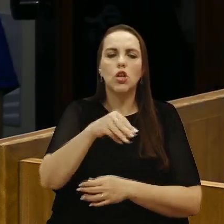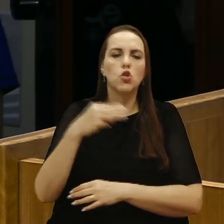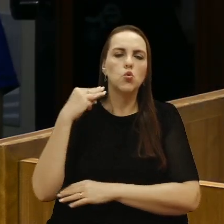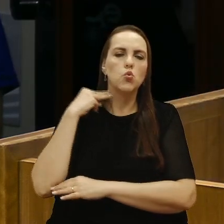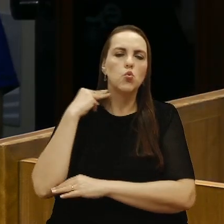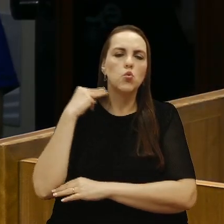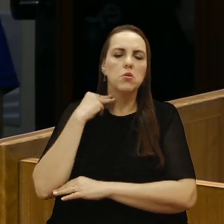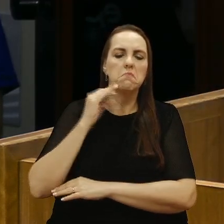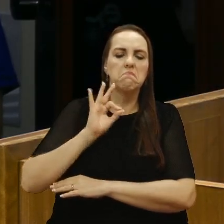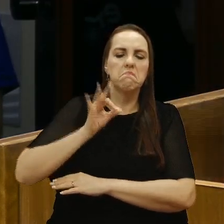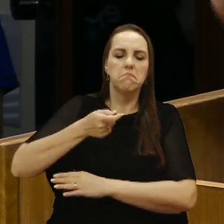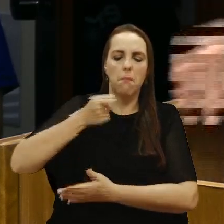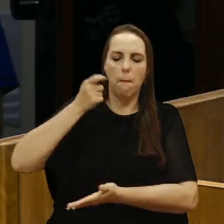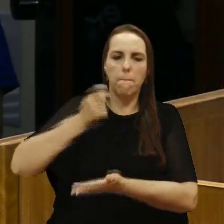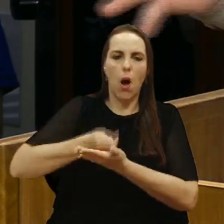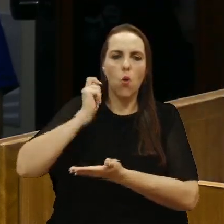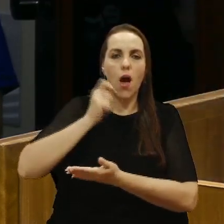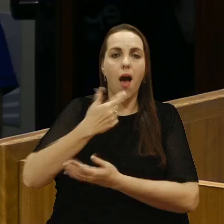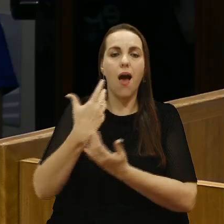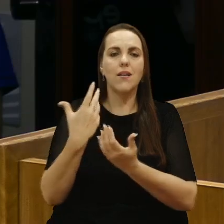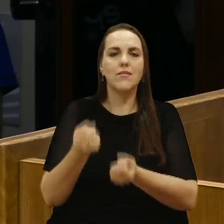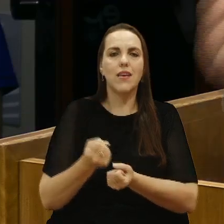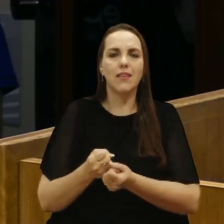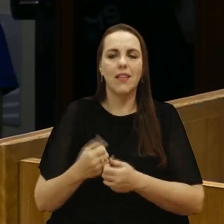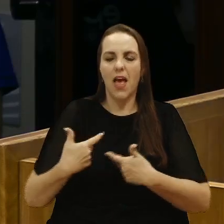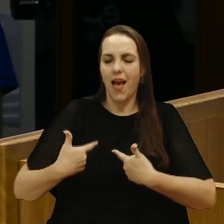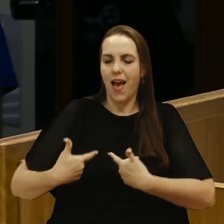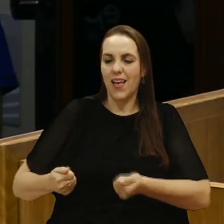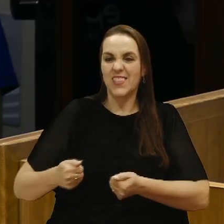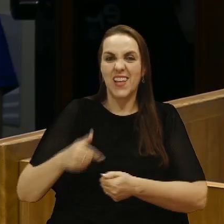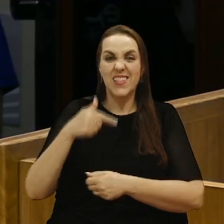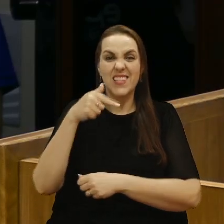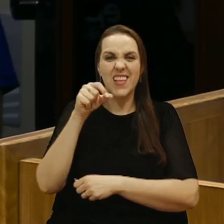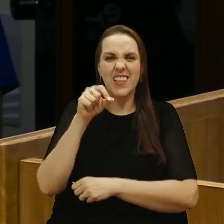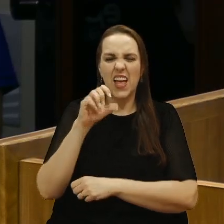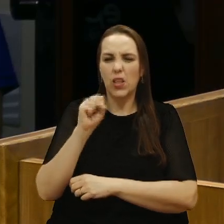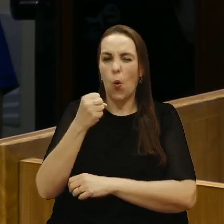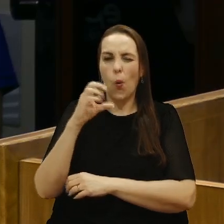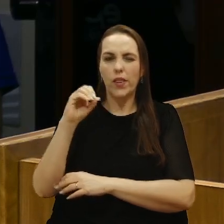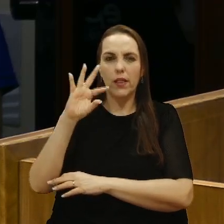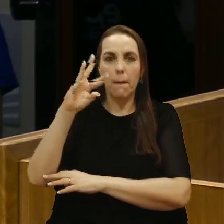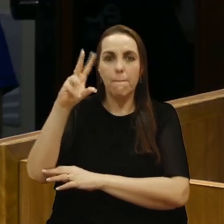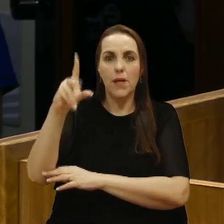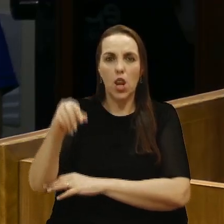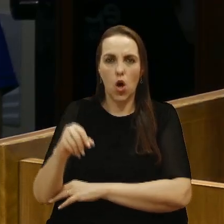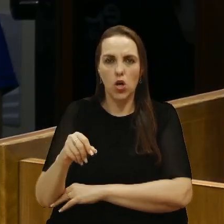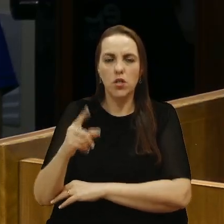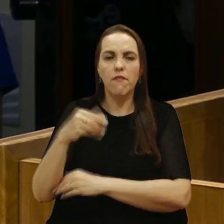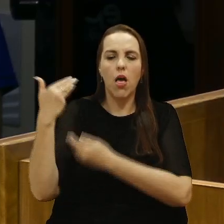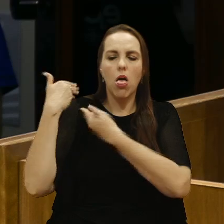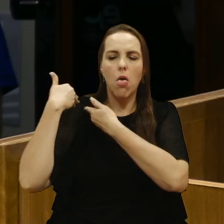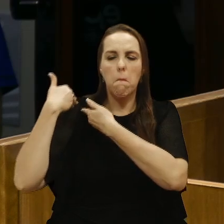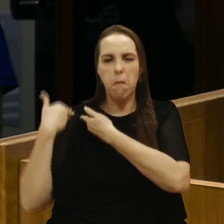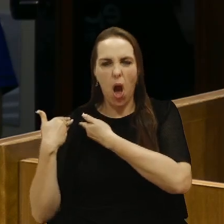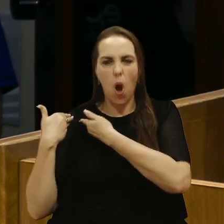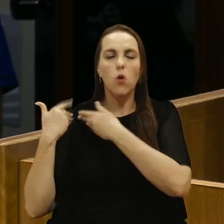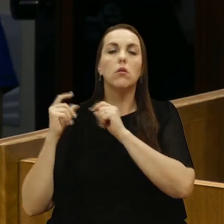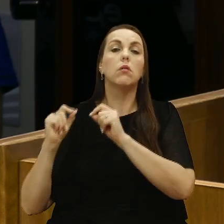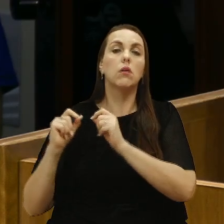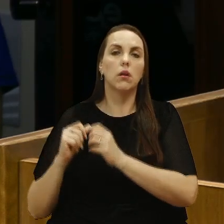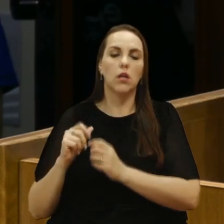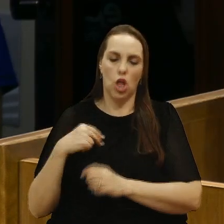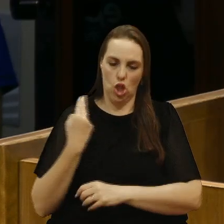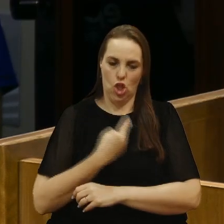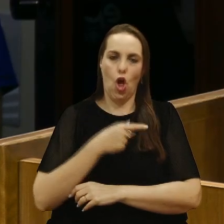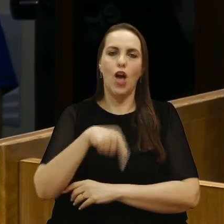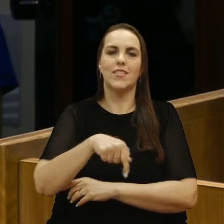de causa e tiver a despesa dos 70, 80 milhões, vai pesar nas costas de quem, senhor presidente? Nas nossas.